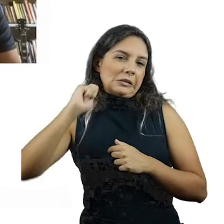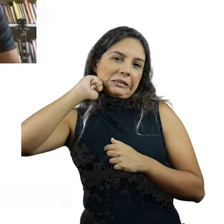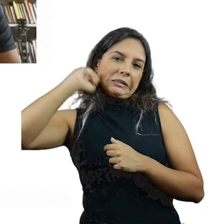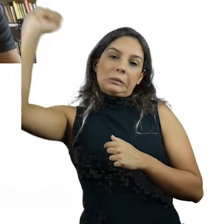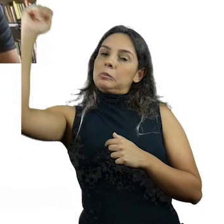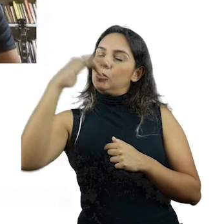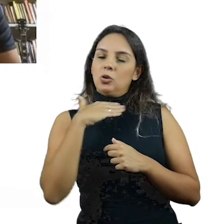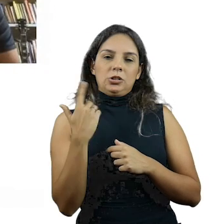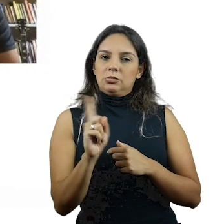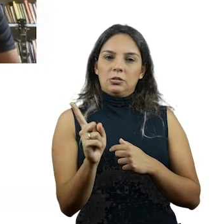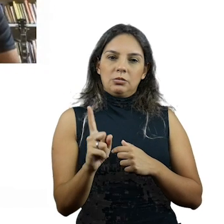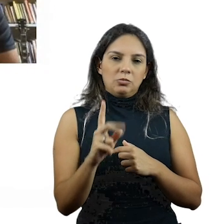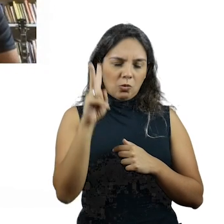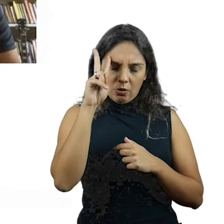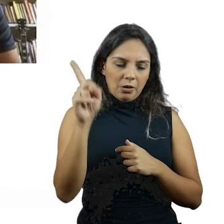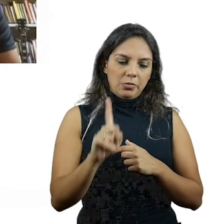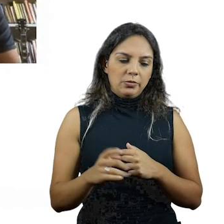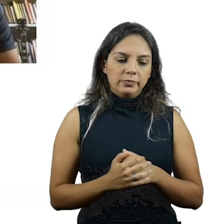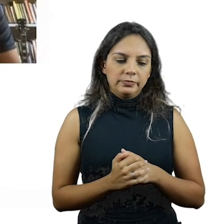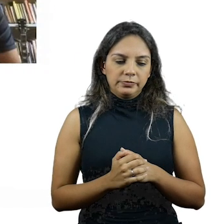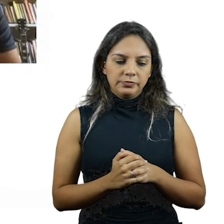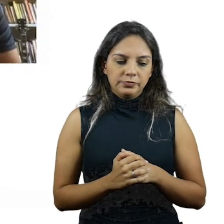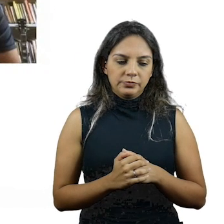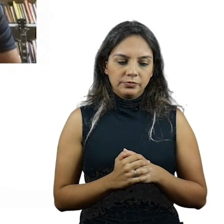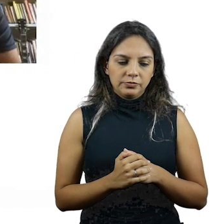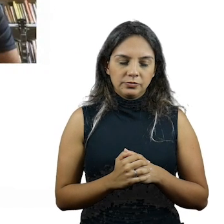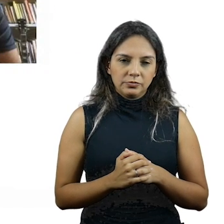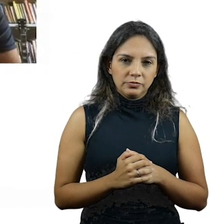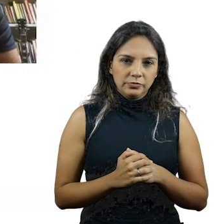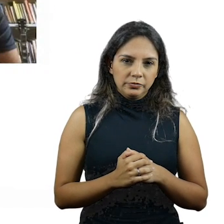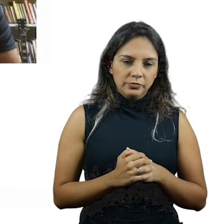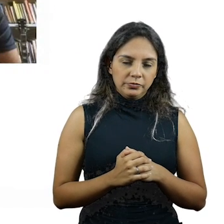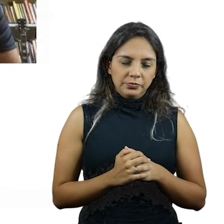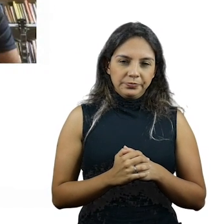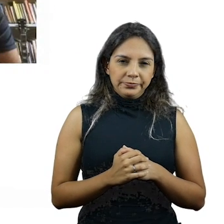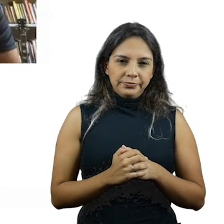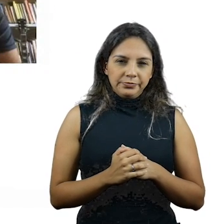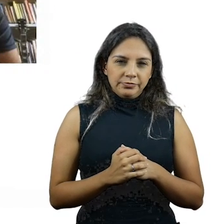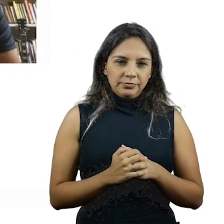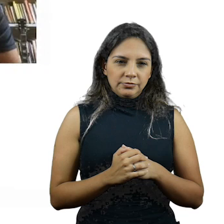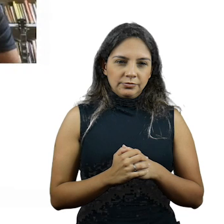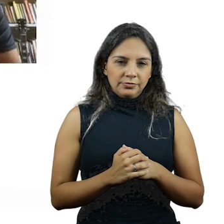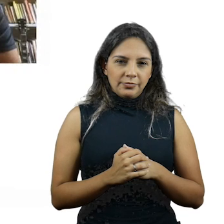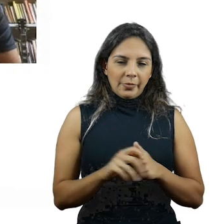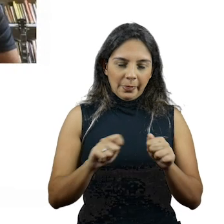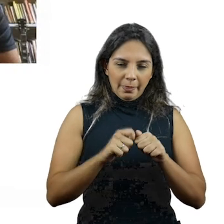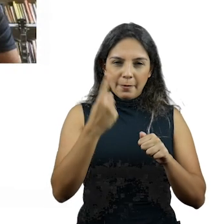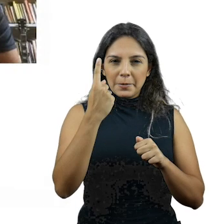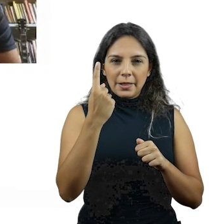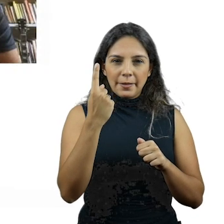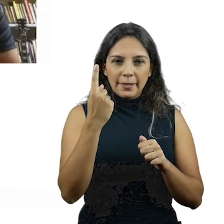não, assim, agora não me vem à cabeça, não. Beleza. Vamos fazer